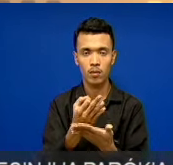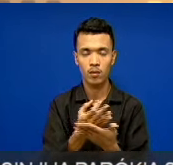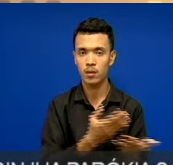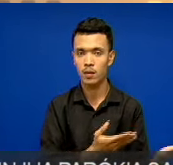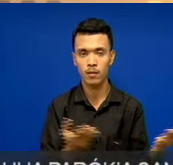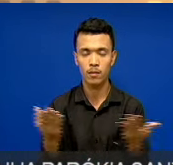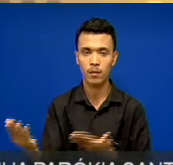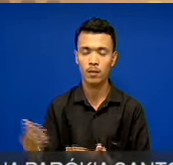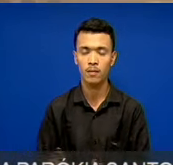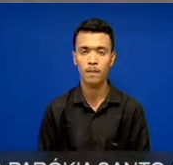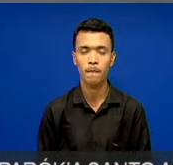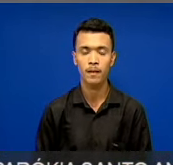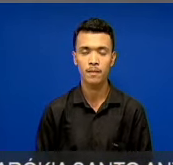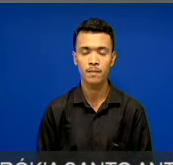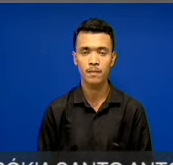importação.